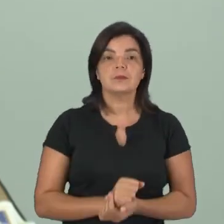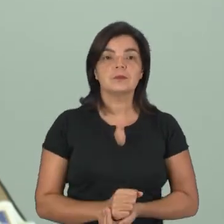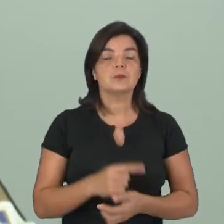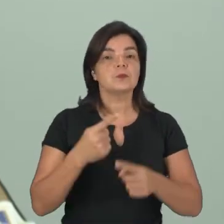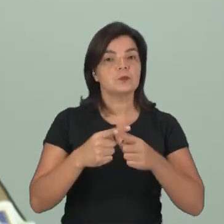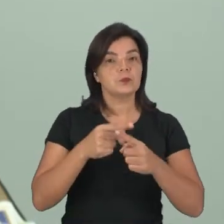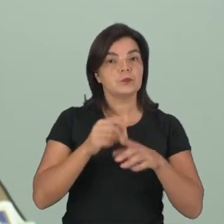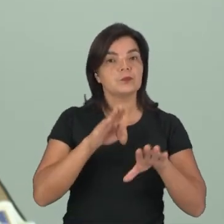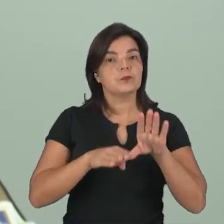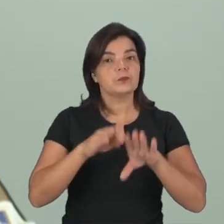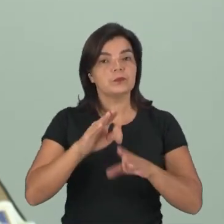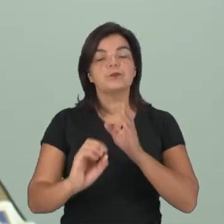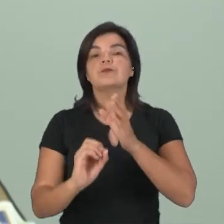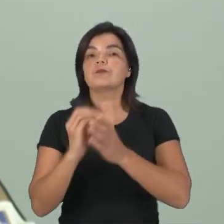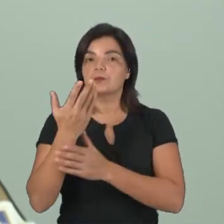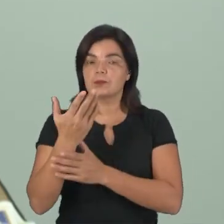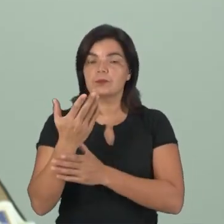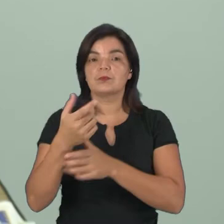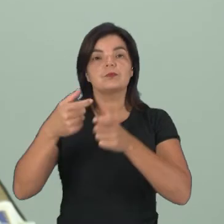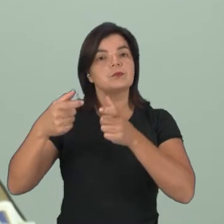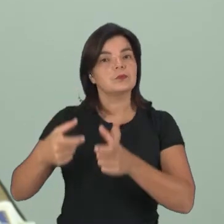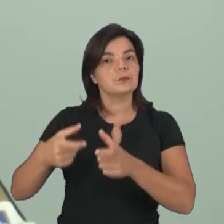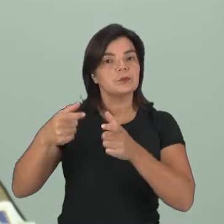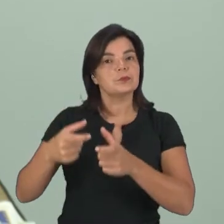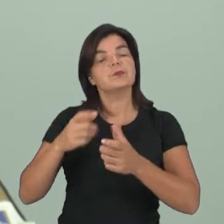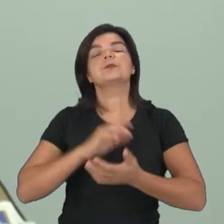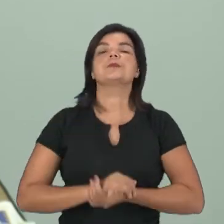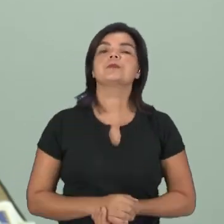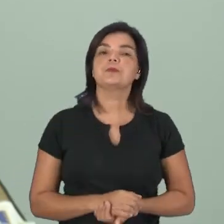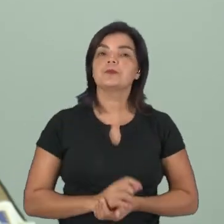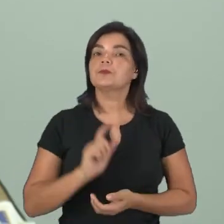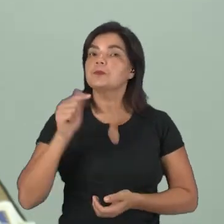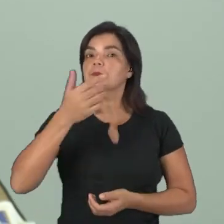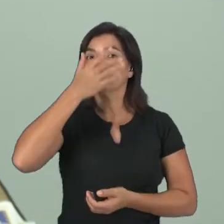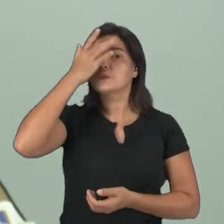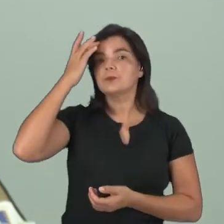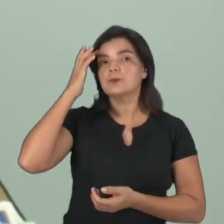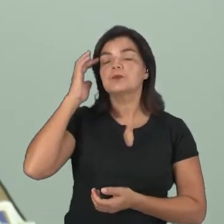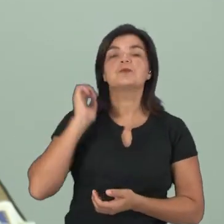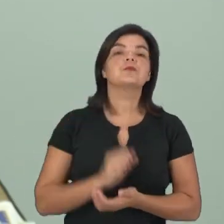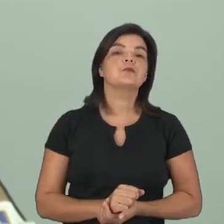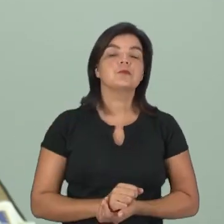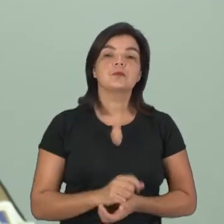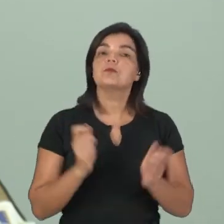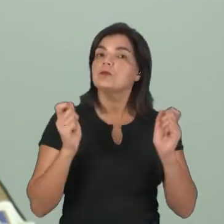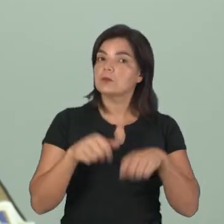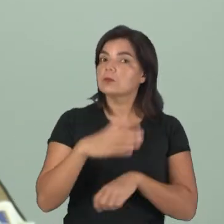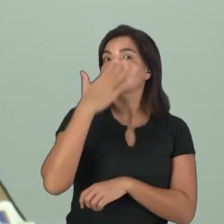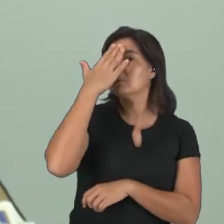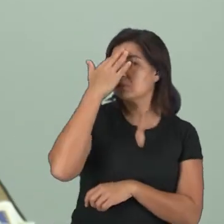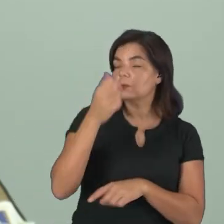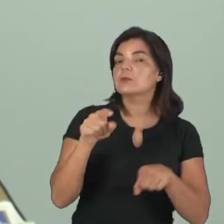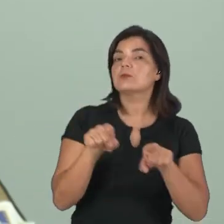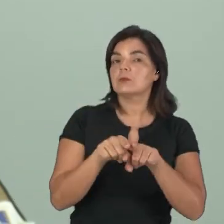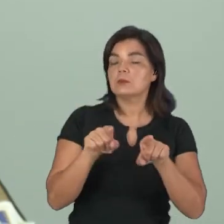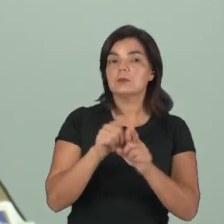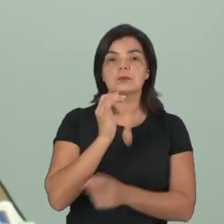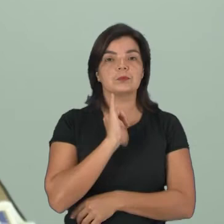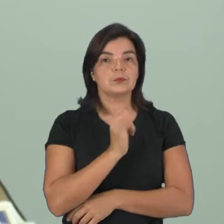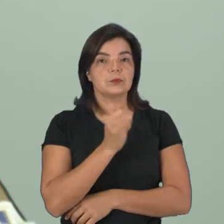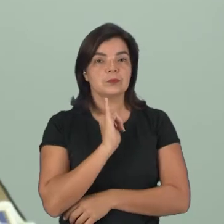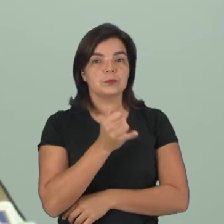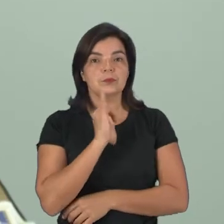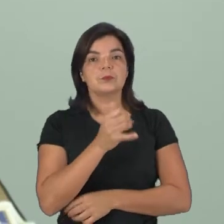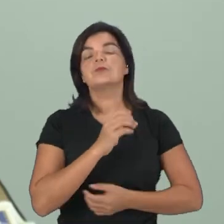real porque a medida que está acontecendo em determinado local outras pessoas que não estão ali podem ficar sabendo daquela